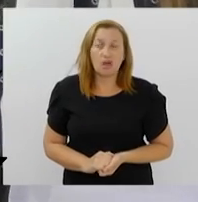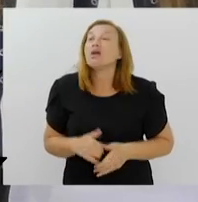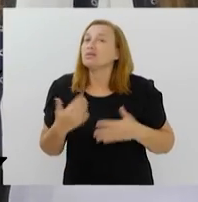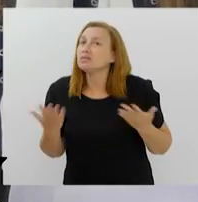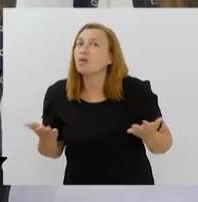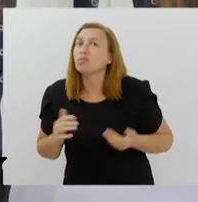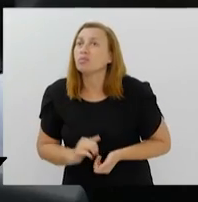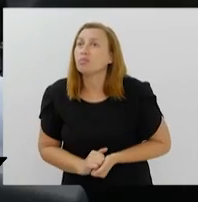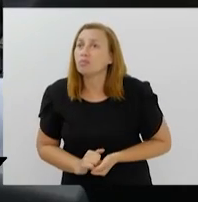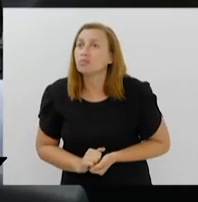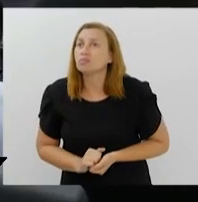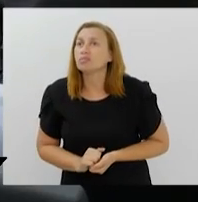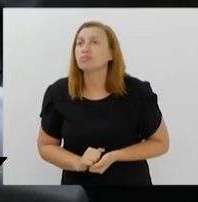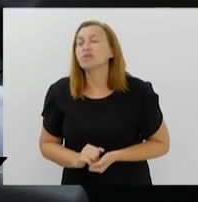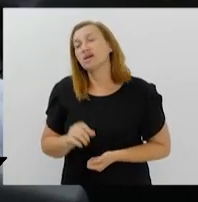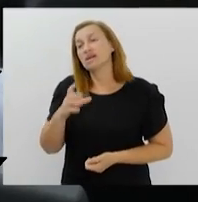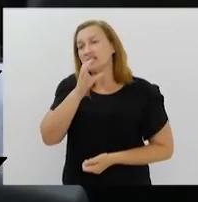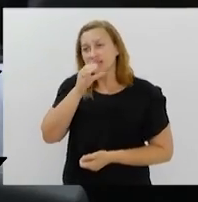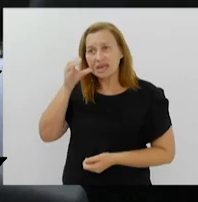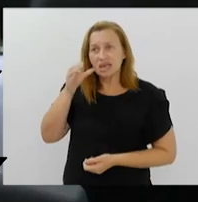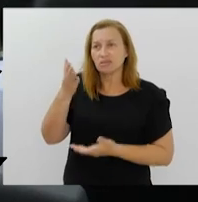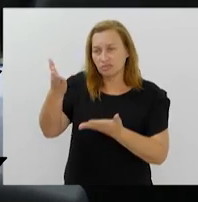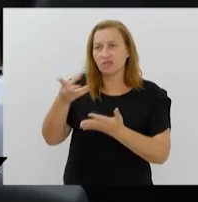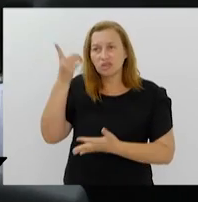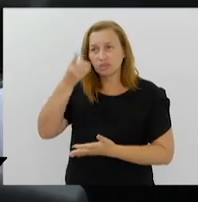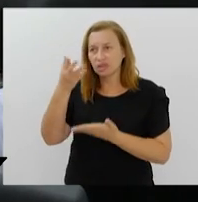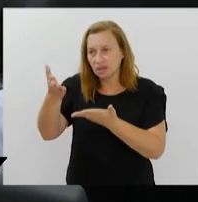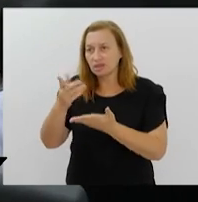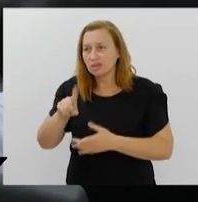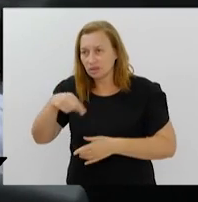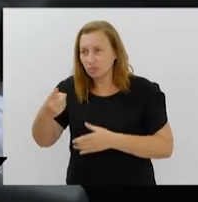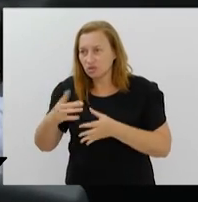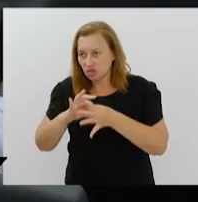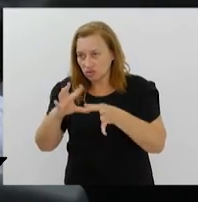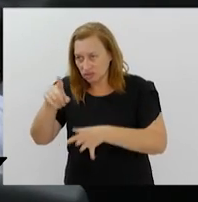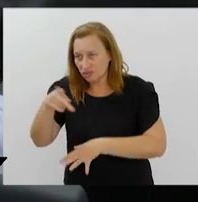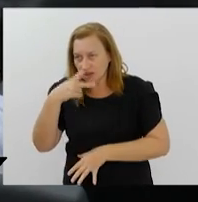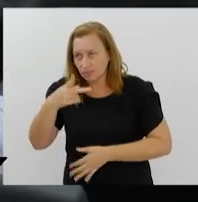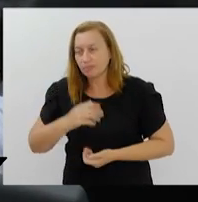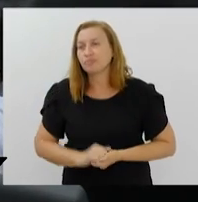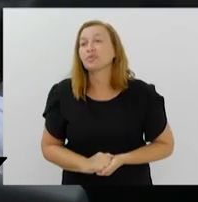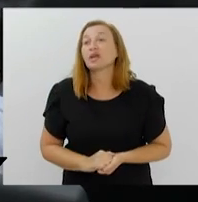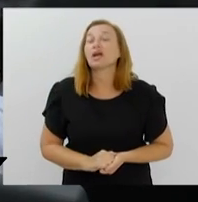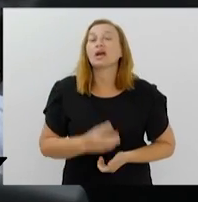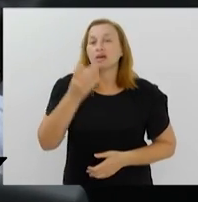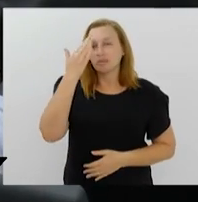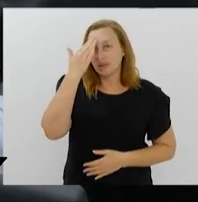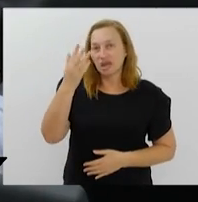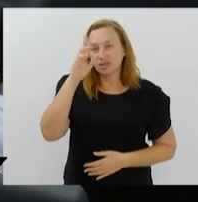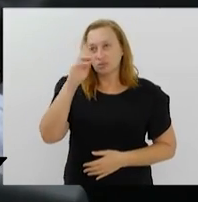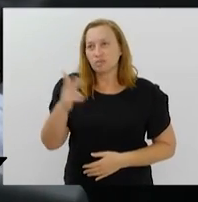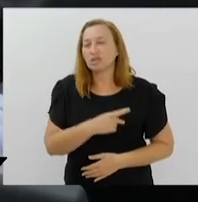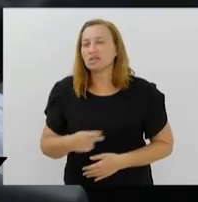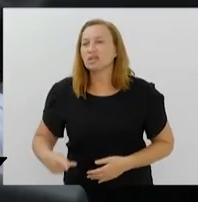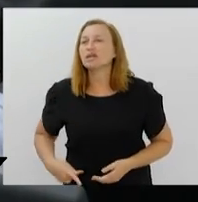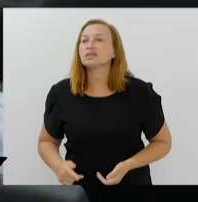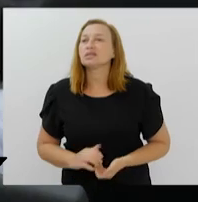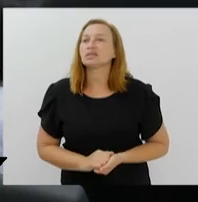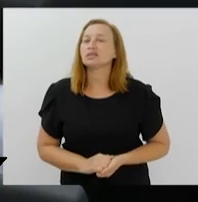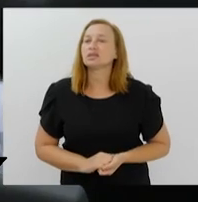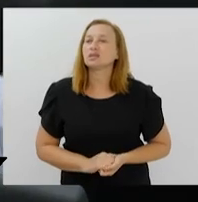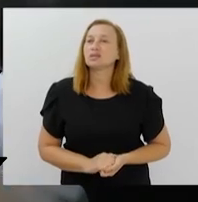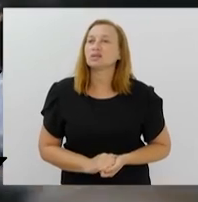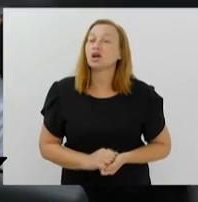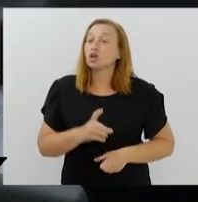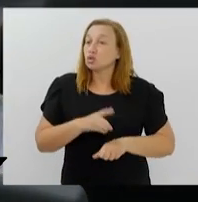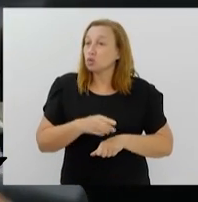Então é isso Célia por favor deputada Já já te passo a palavra por favor obrigada presidente